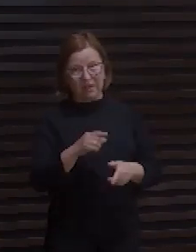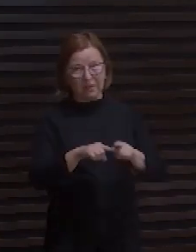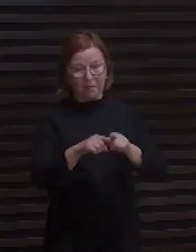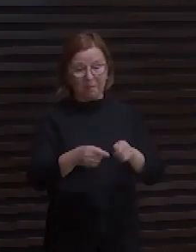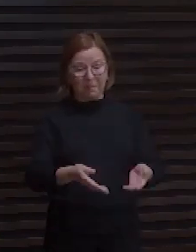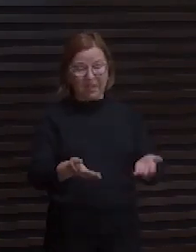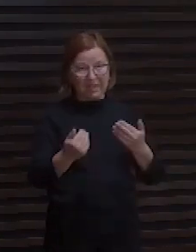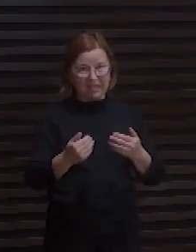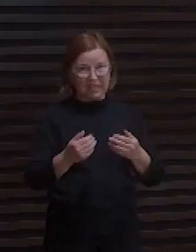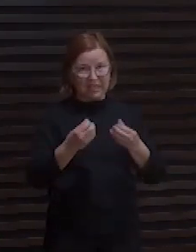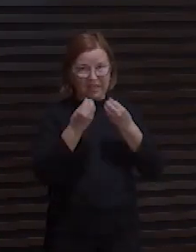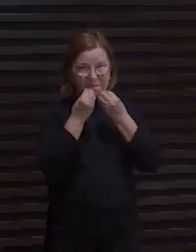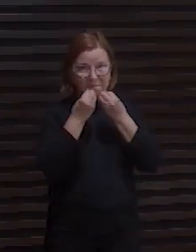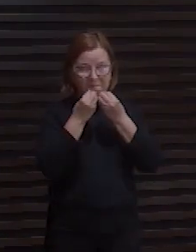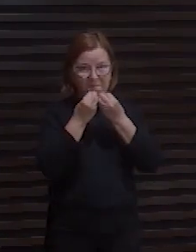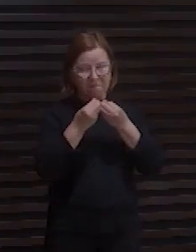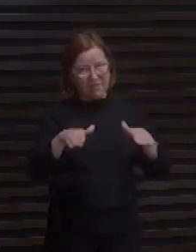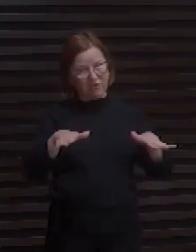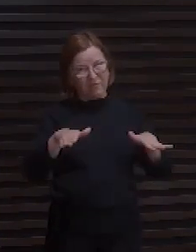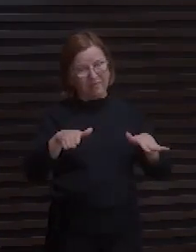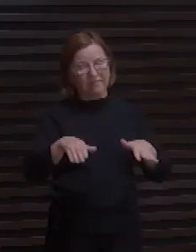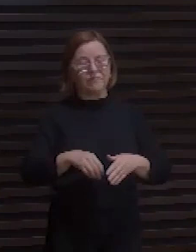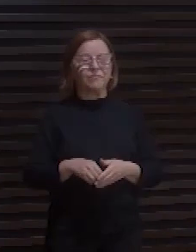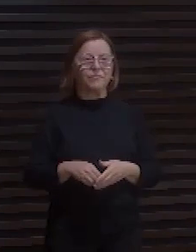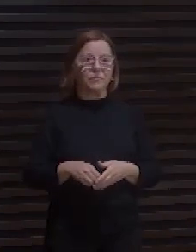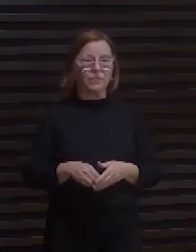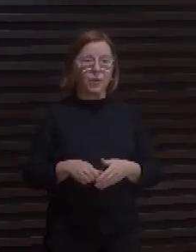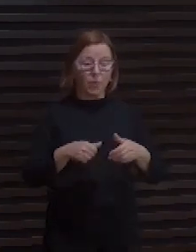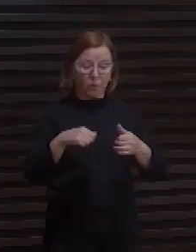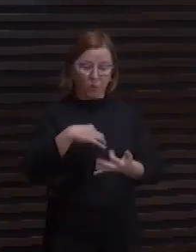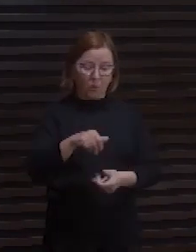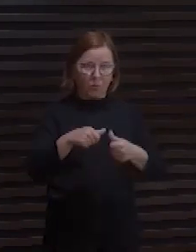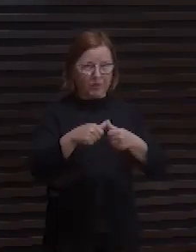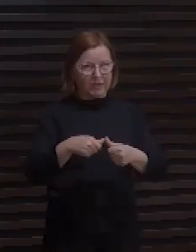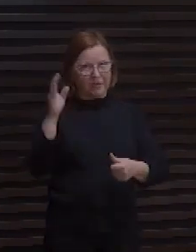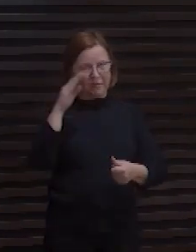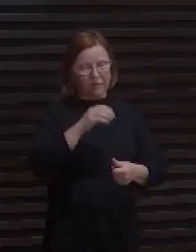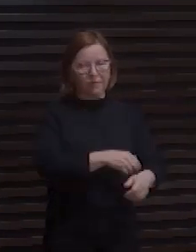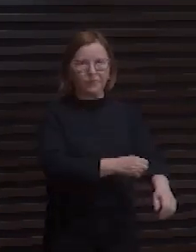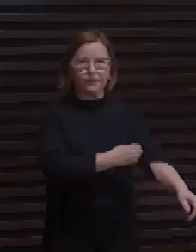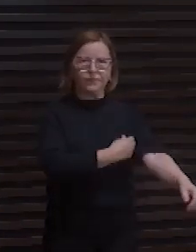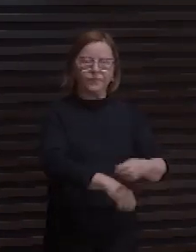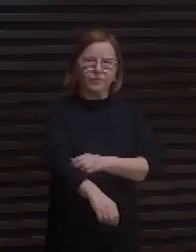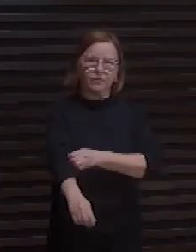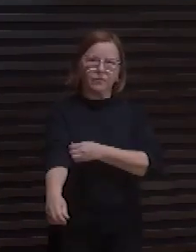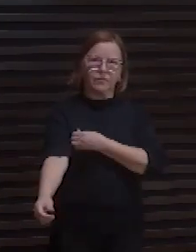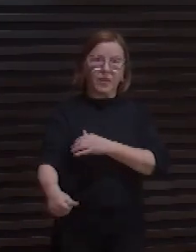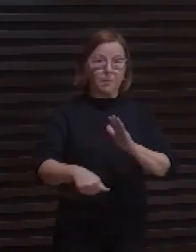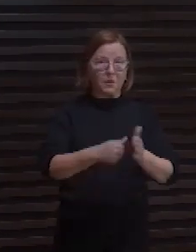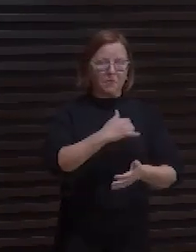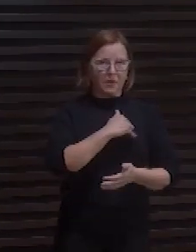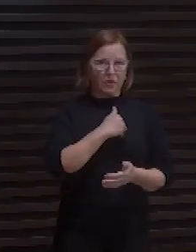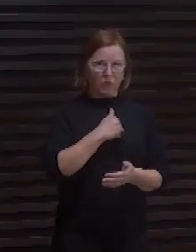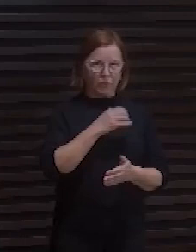nós. O mundo jaz no maligno. E quando em 1 João 5,17, João diz que nós somos